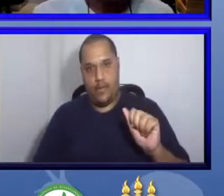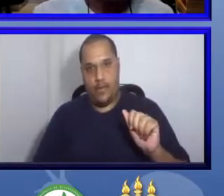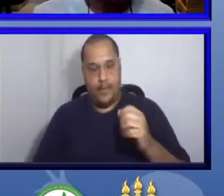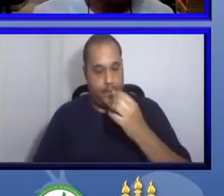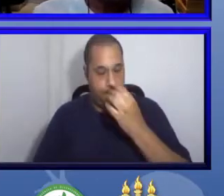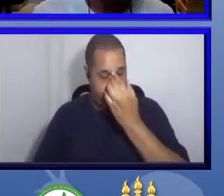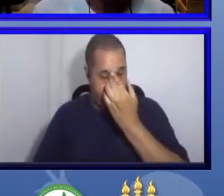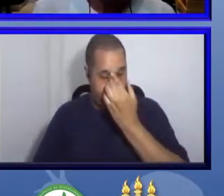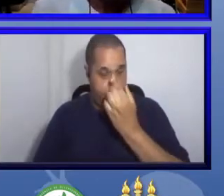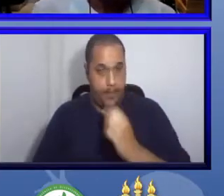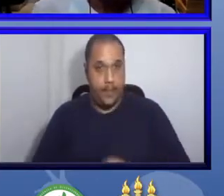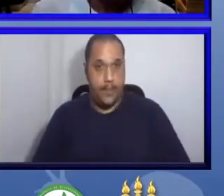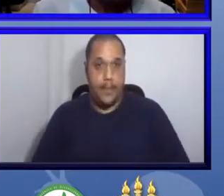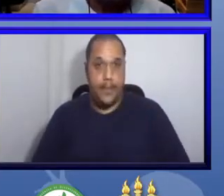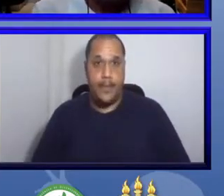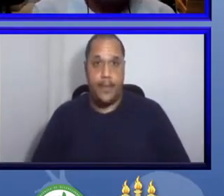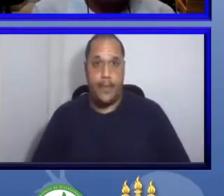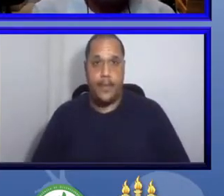Então,